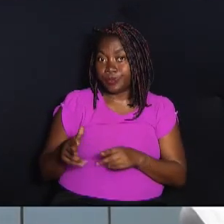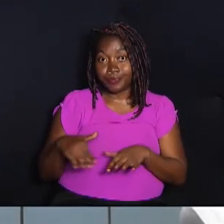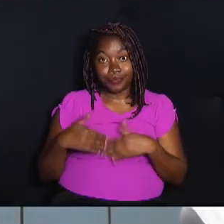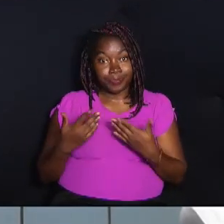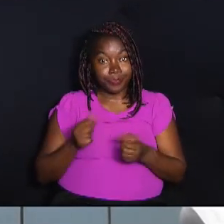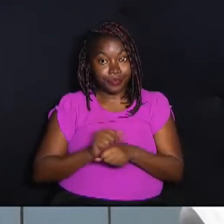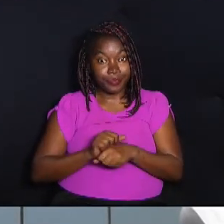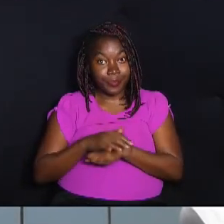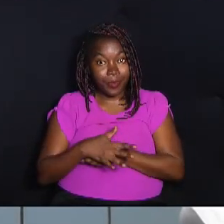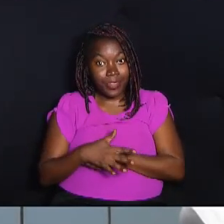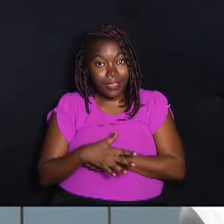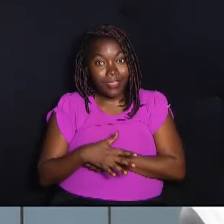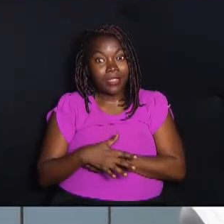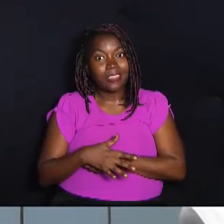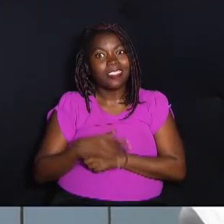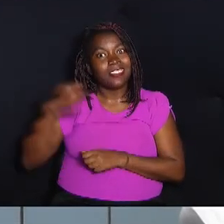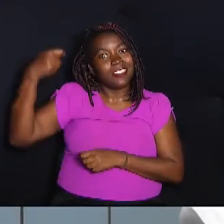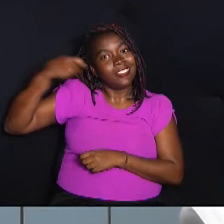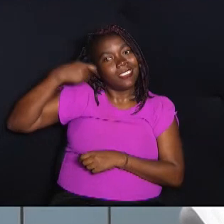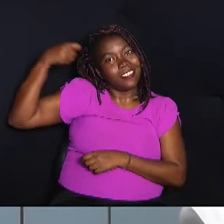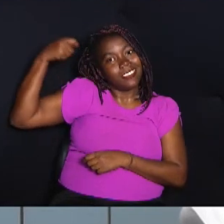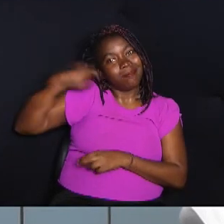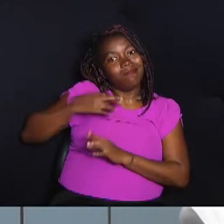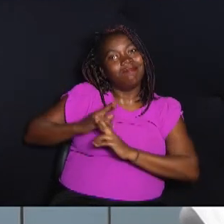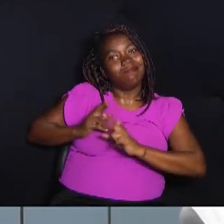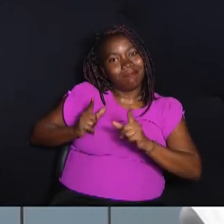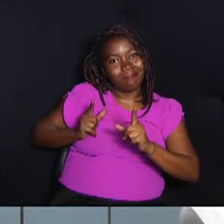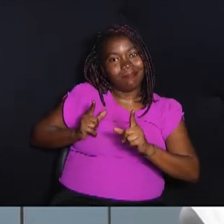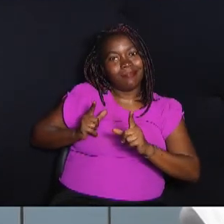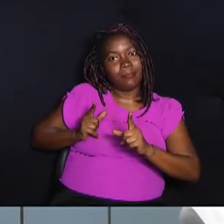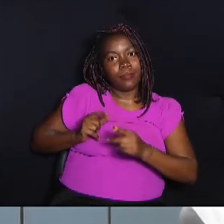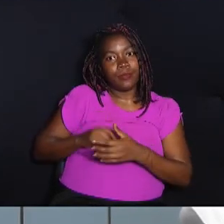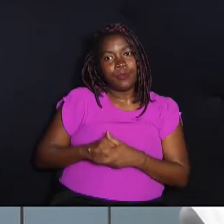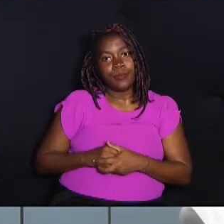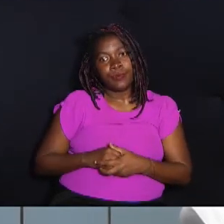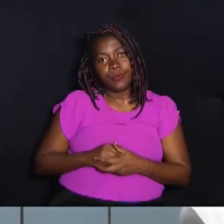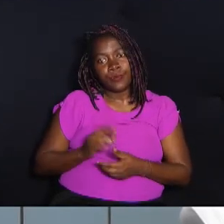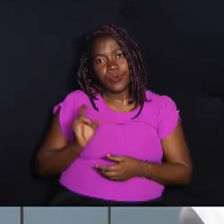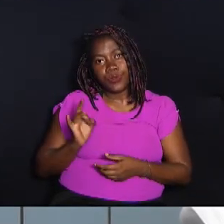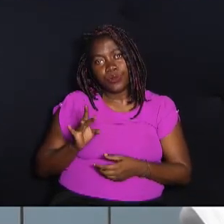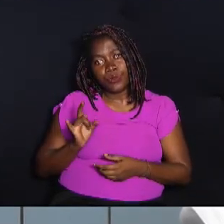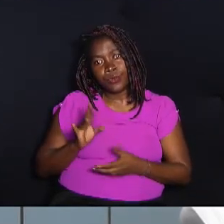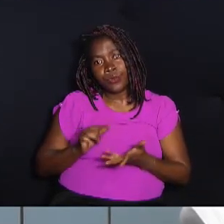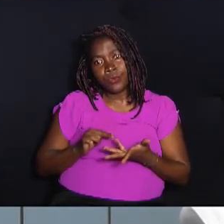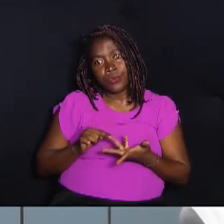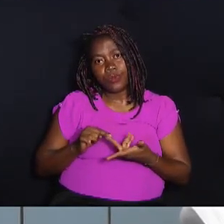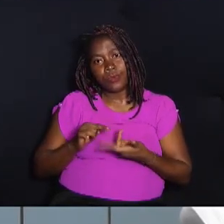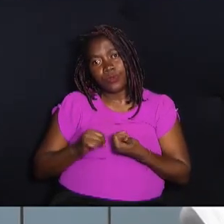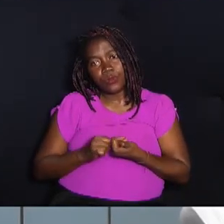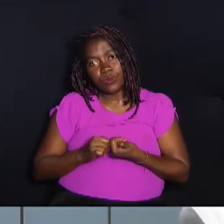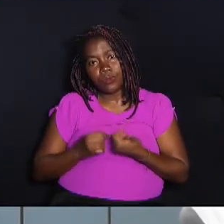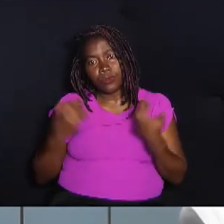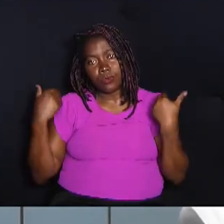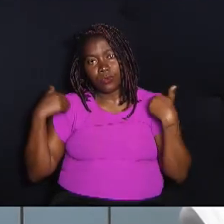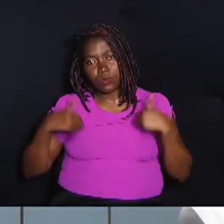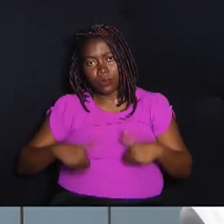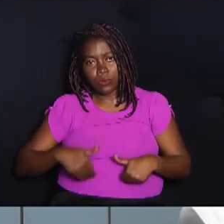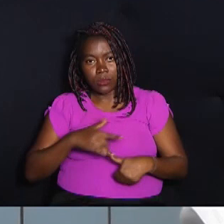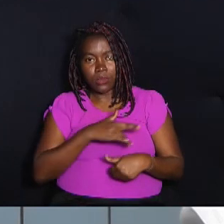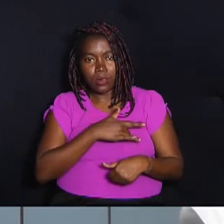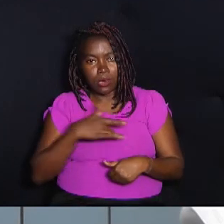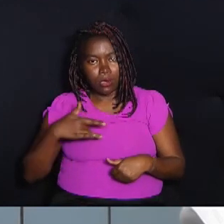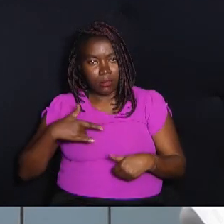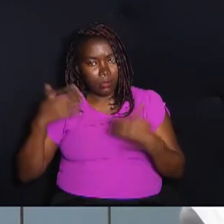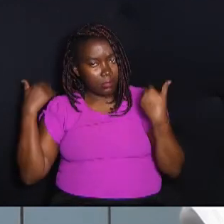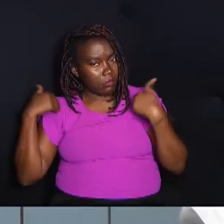pandemia ela nos impôs uma realidade totalmente diferente, não só no aspecto físico da saúde física, mas também